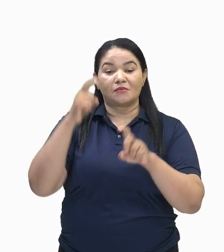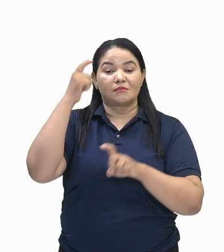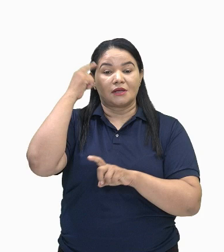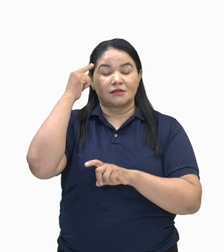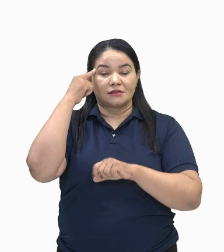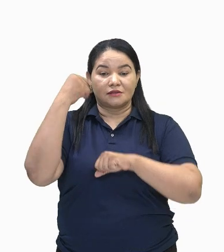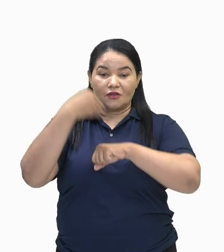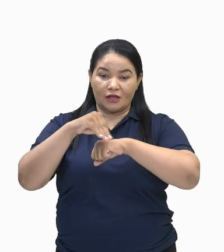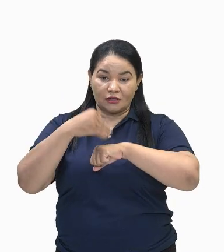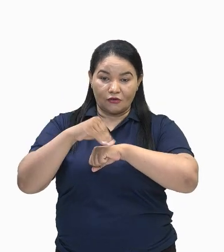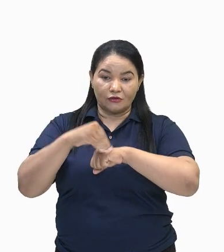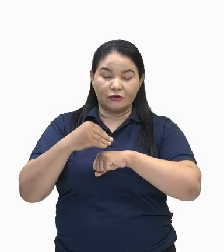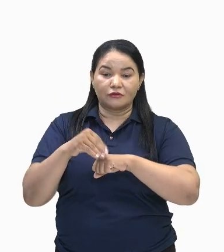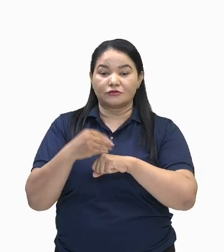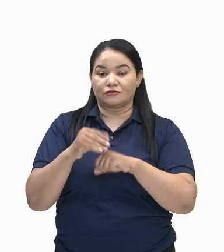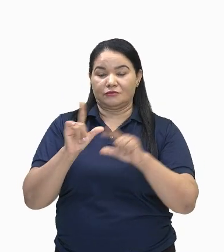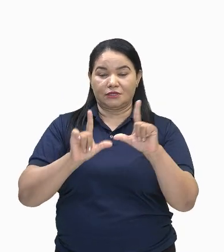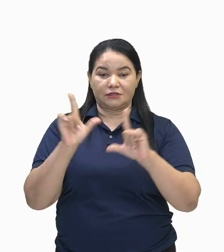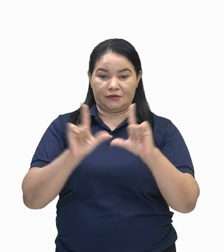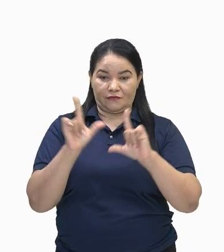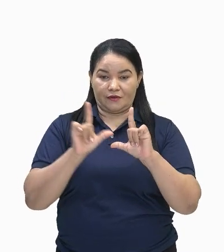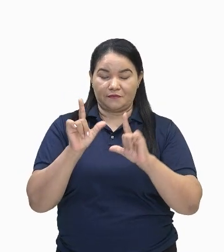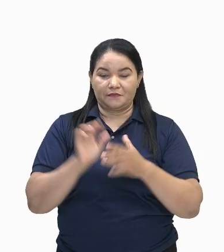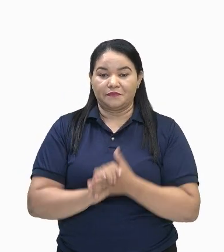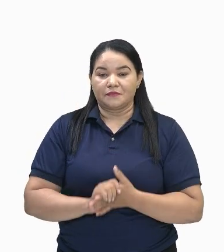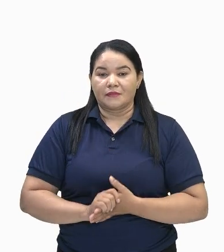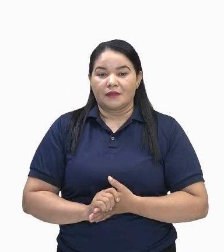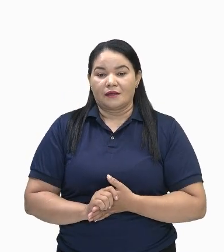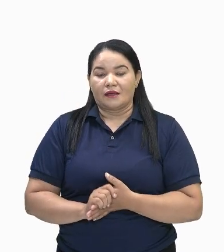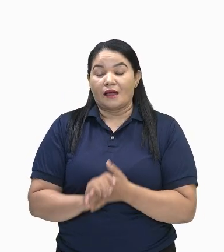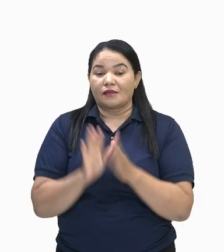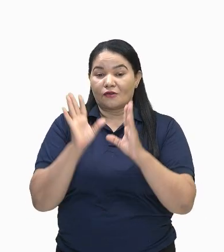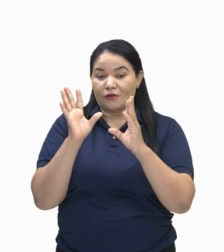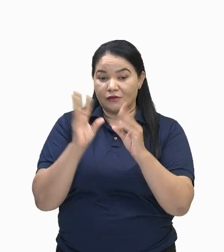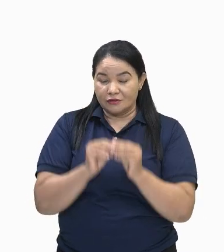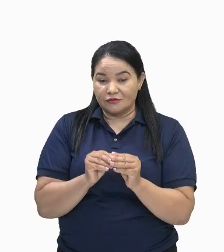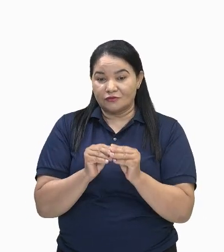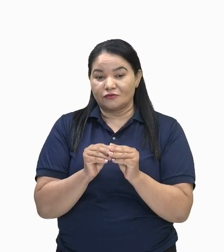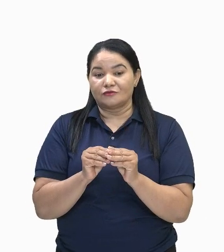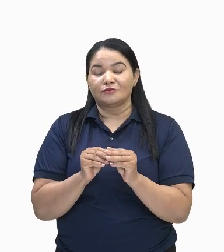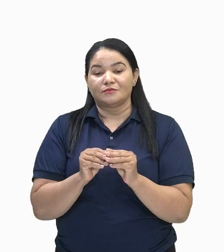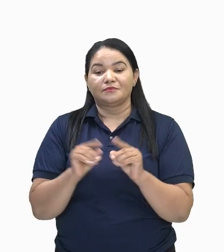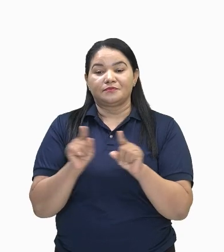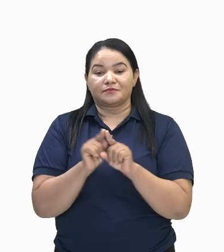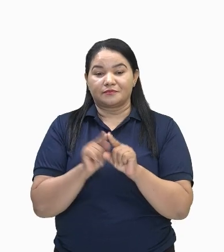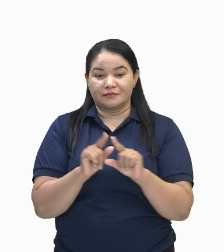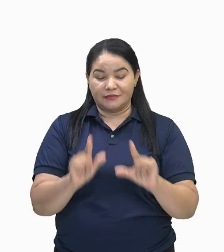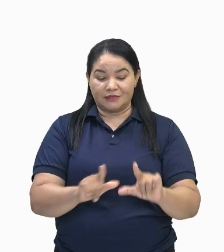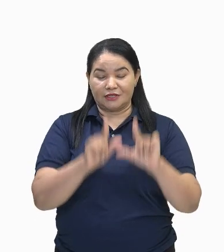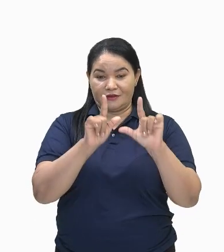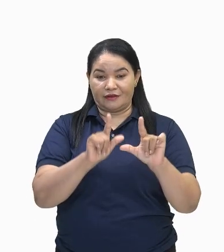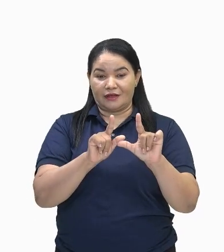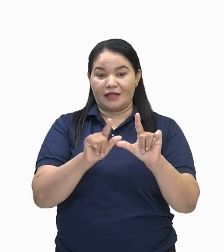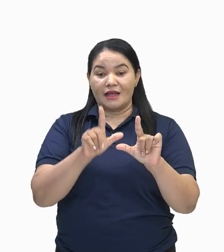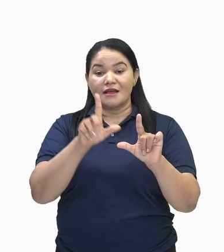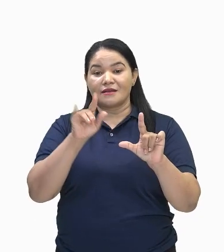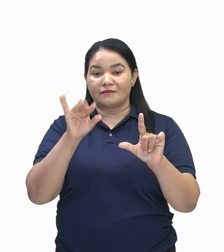Pensamento Arqueológico nas Telas. O resumo da matéria Olide, que é aquela parte mais importante,